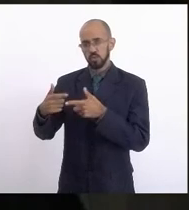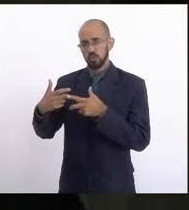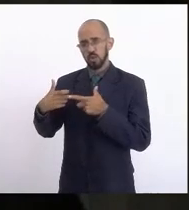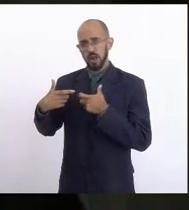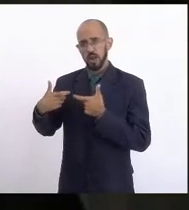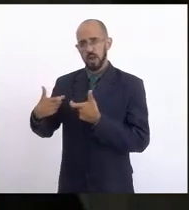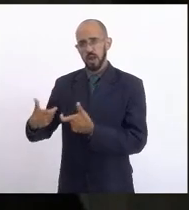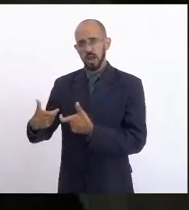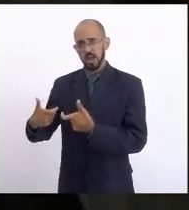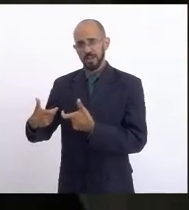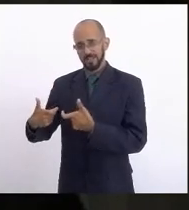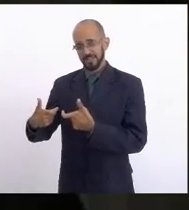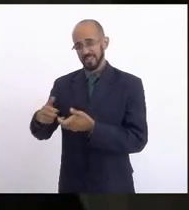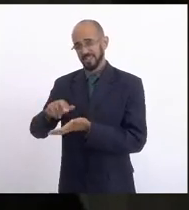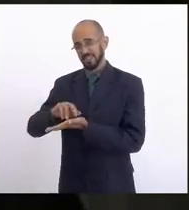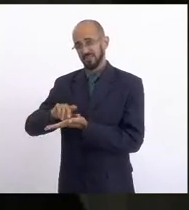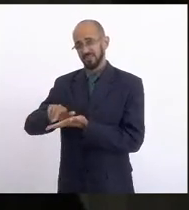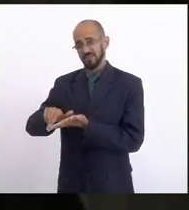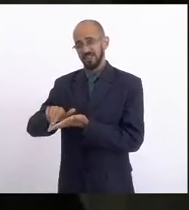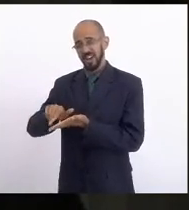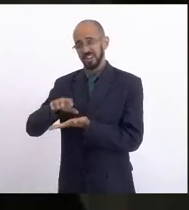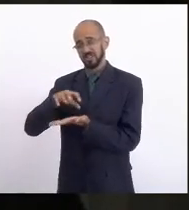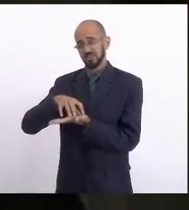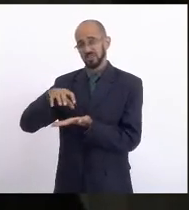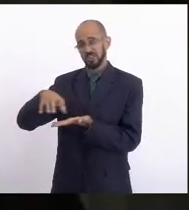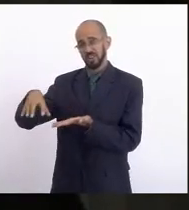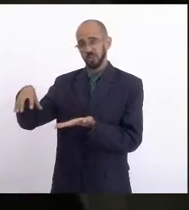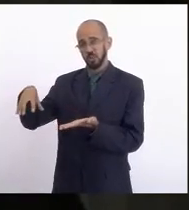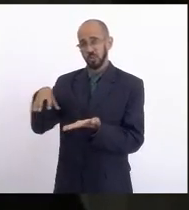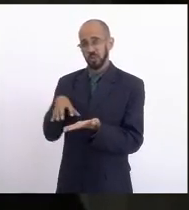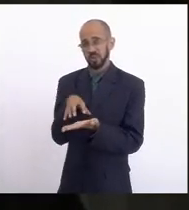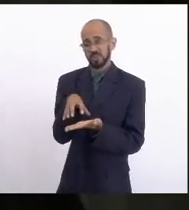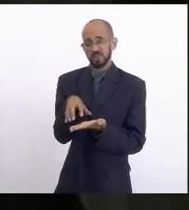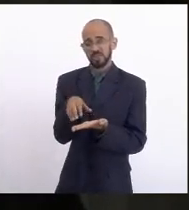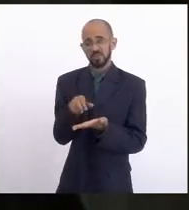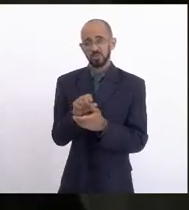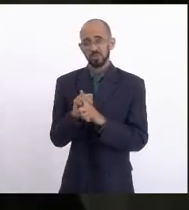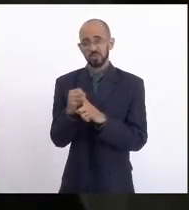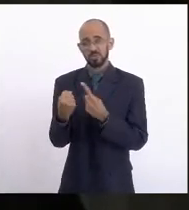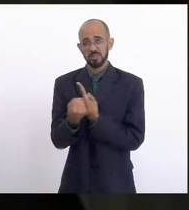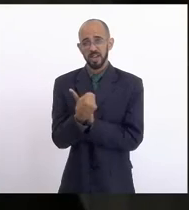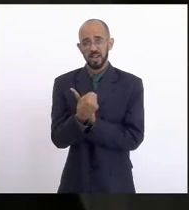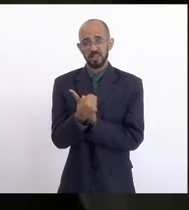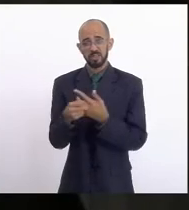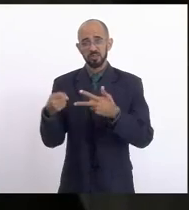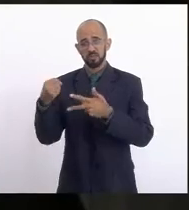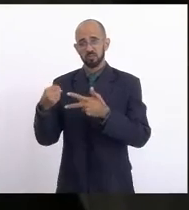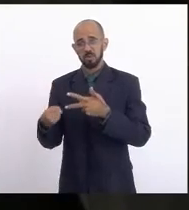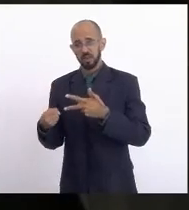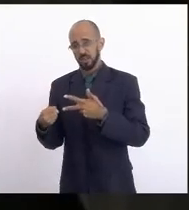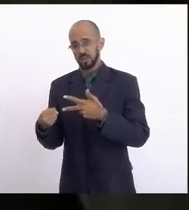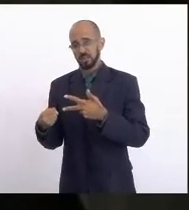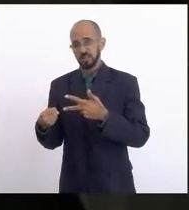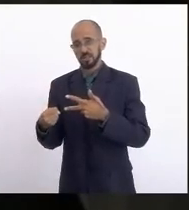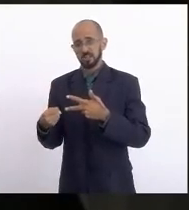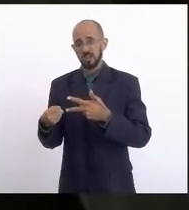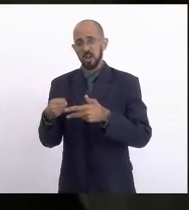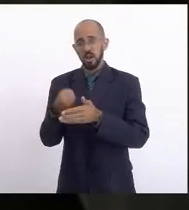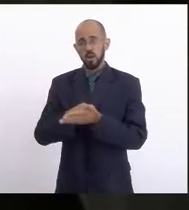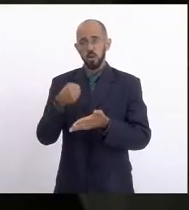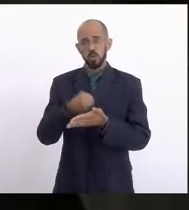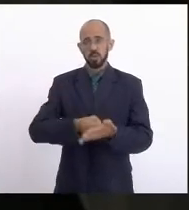os conflitos entre os diversos segmentos da sociedade e os poderes, e lutar por